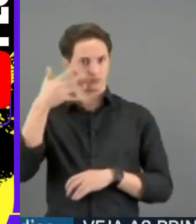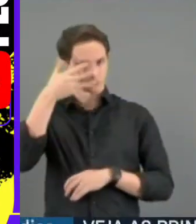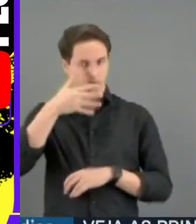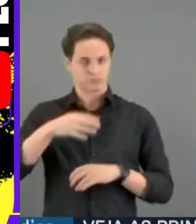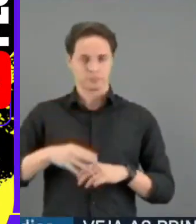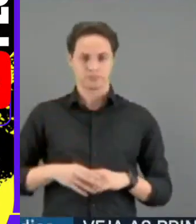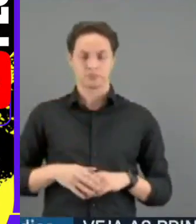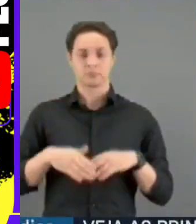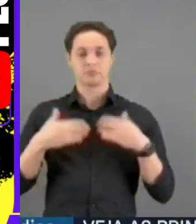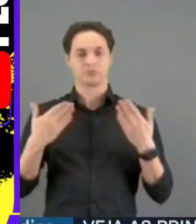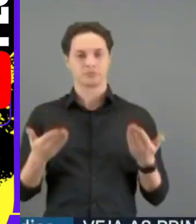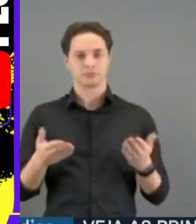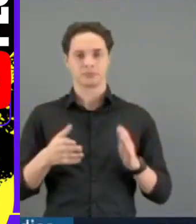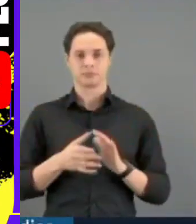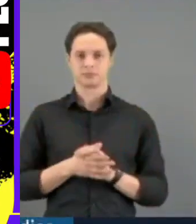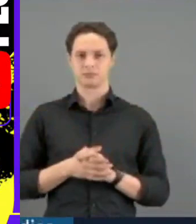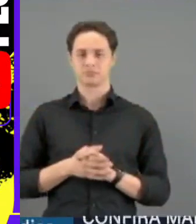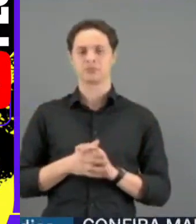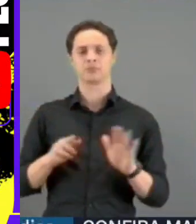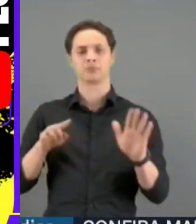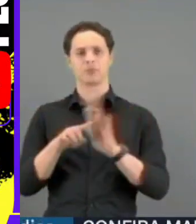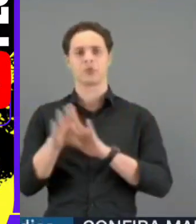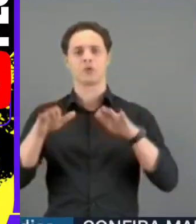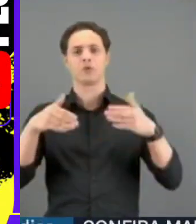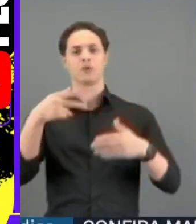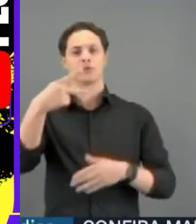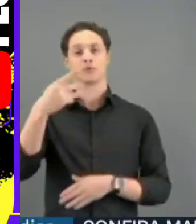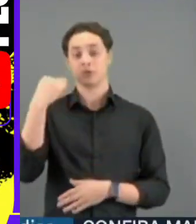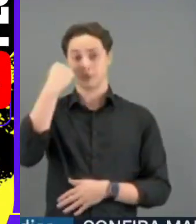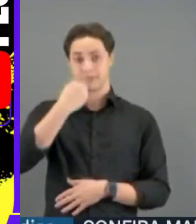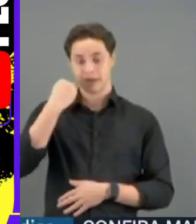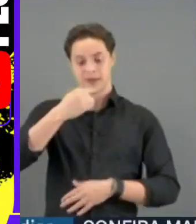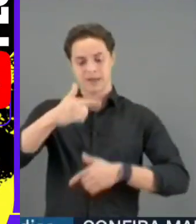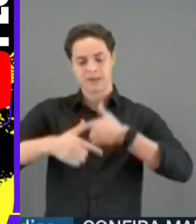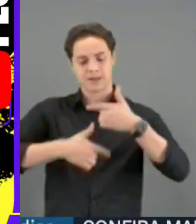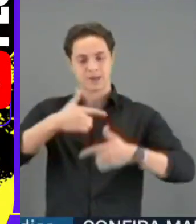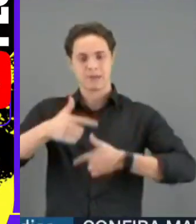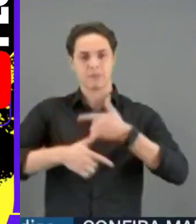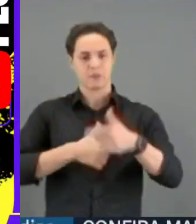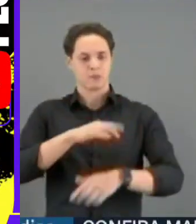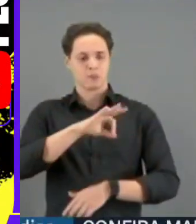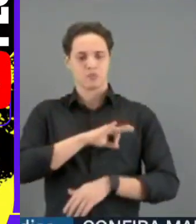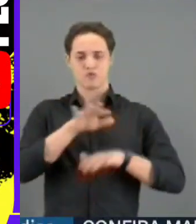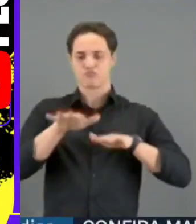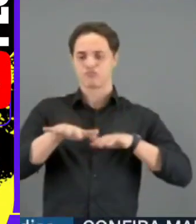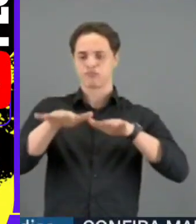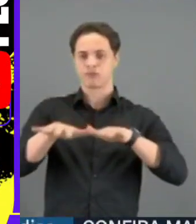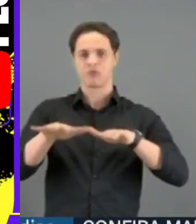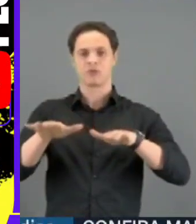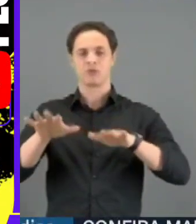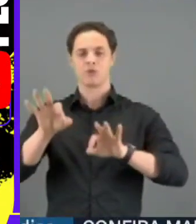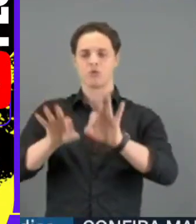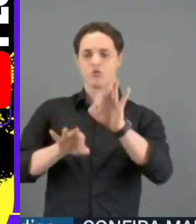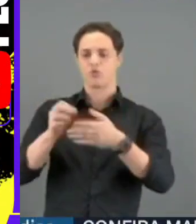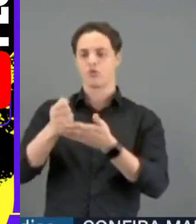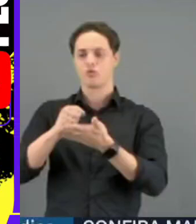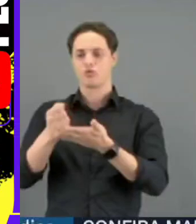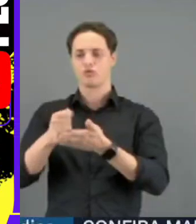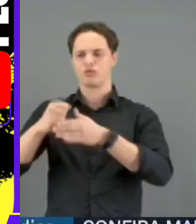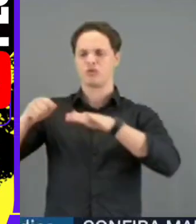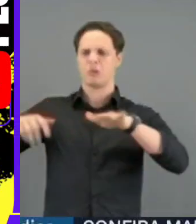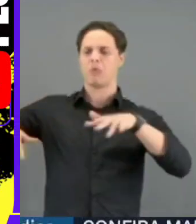Coronel Naime, qual a sua experiência atuando em policiamento de manifestações e em controle de distúrbios